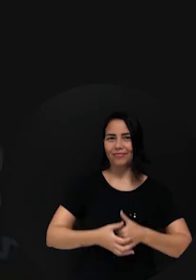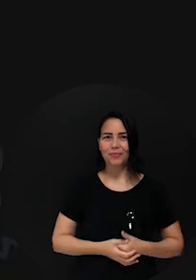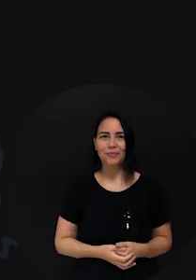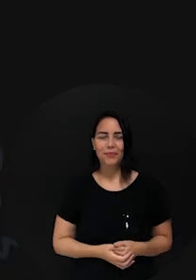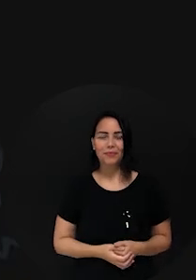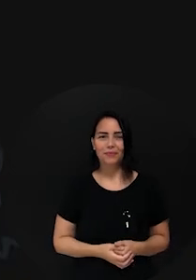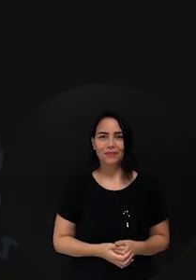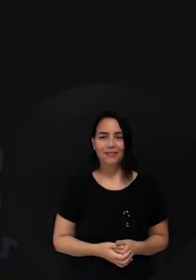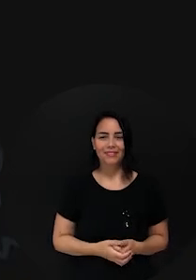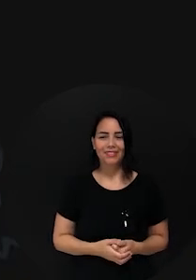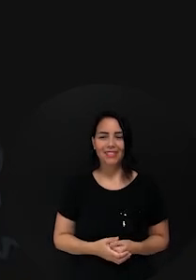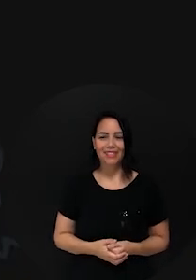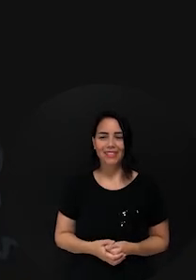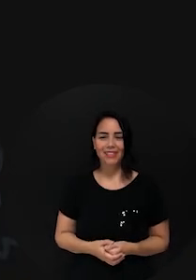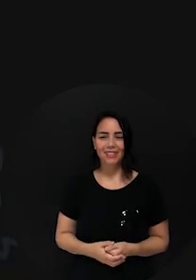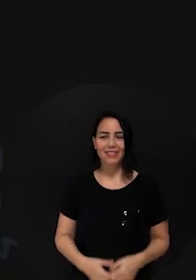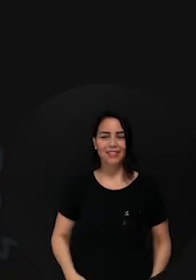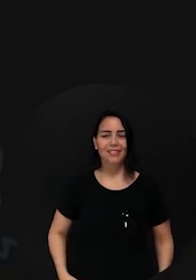inscrição.